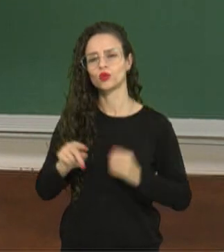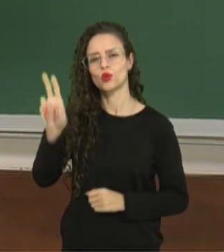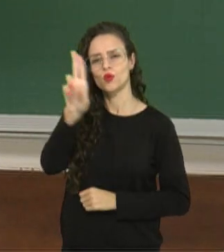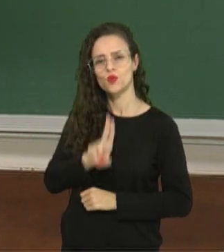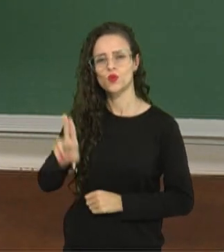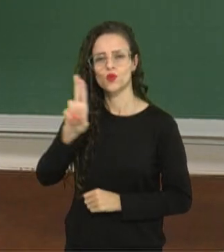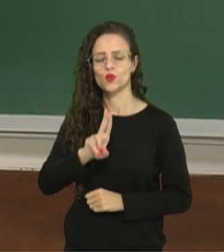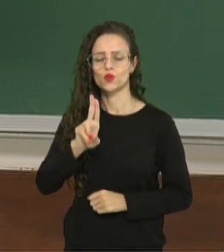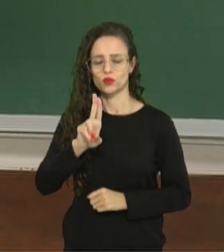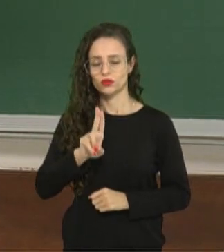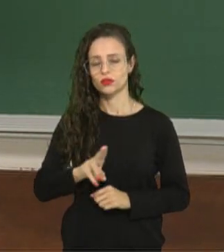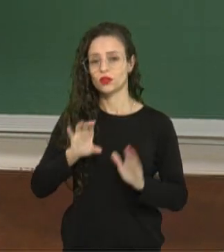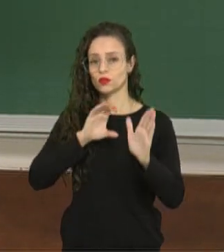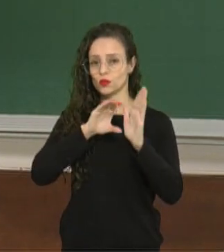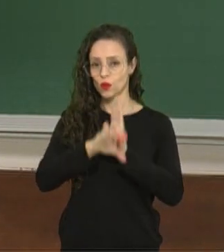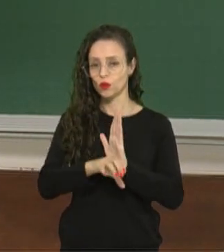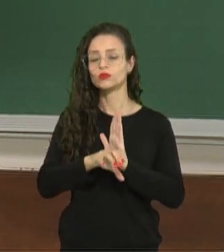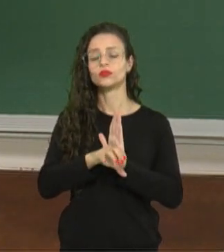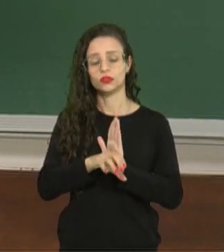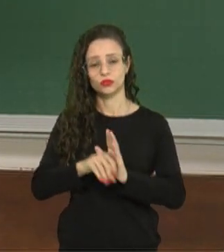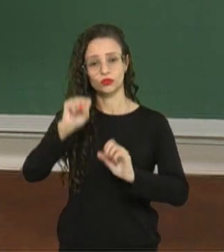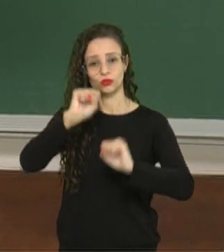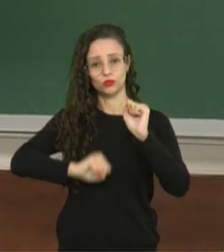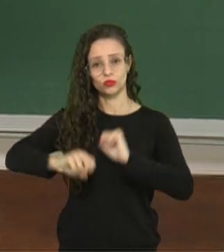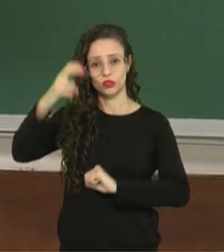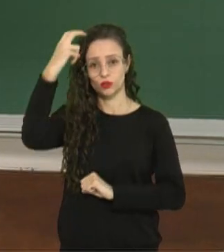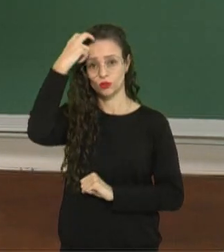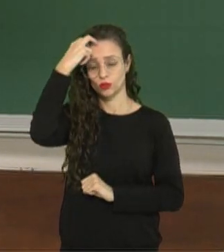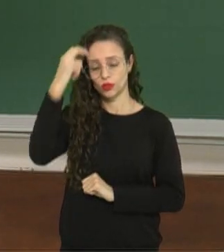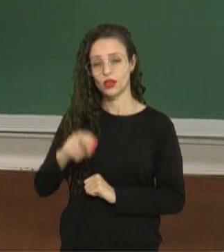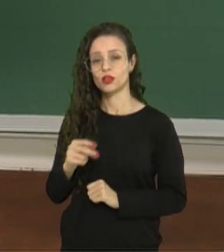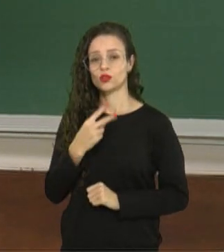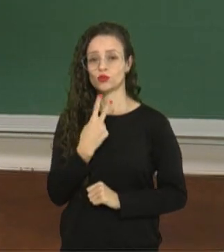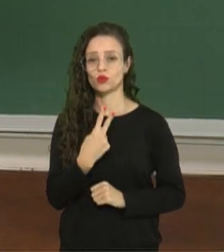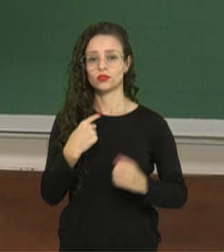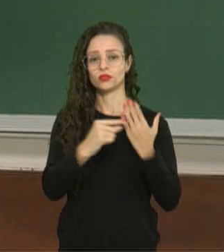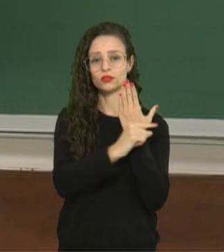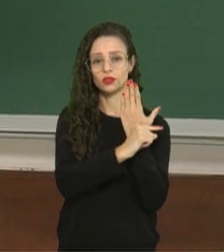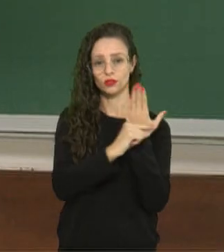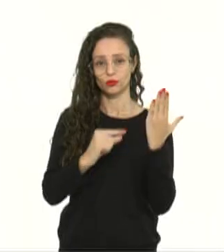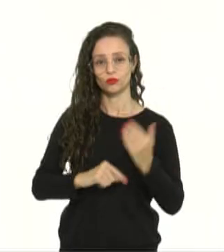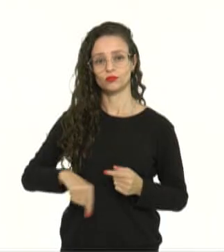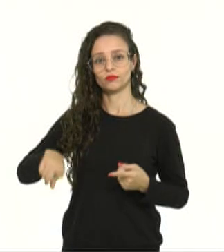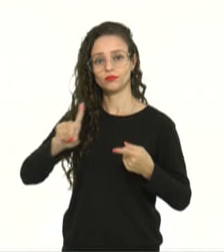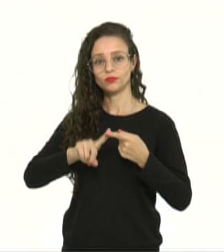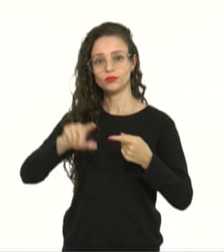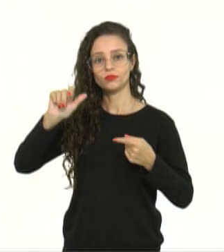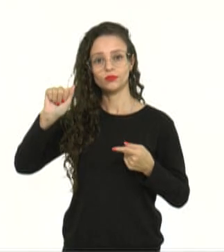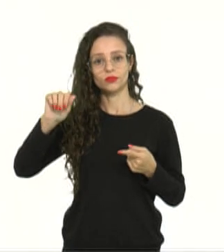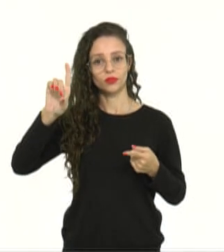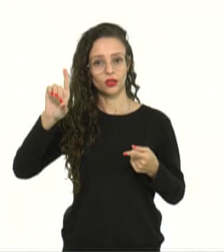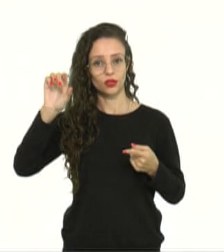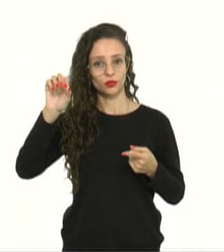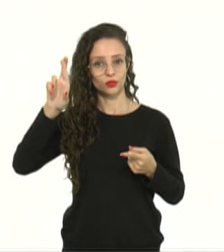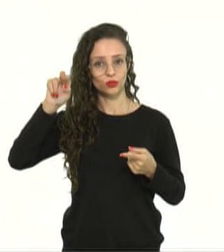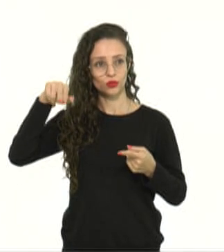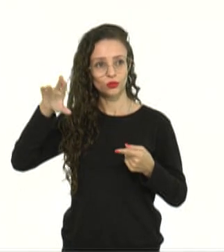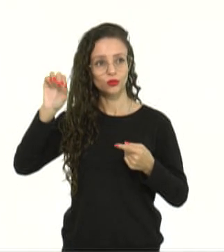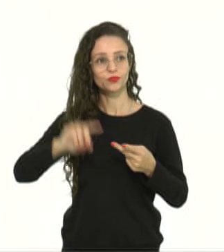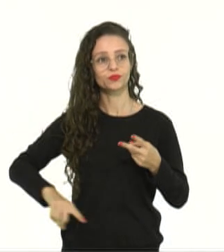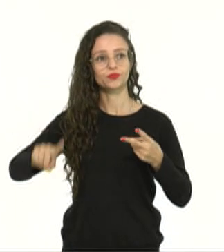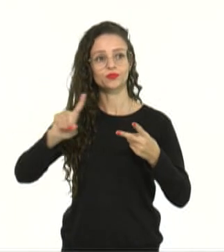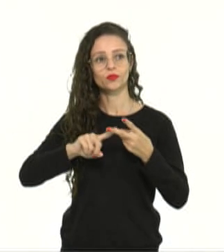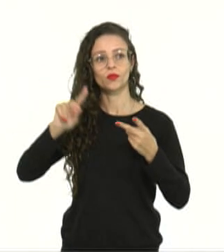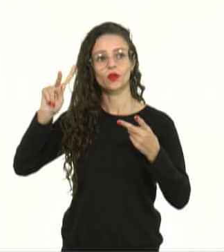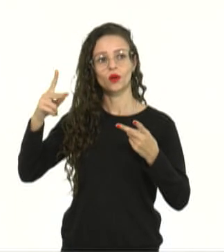conceito de indústria cultural? São dois autores da escola de Frankfurt, né? Theodor Adorno e o Max Horkheimer. São autores da